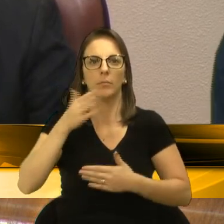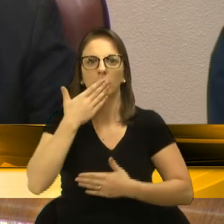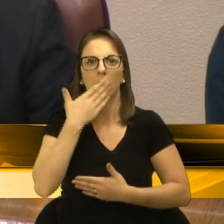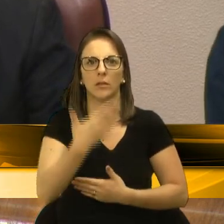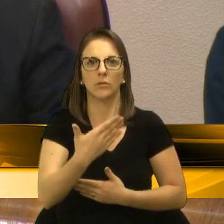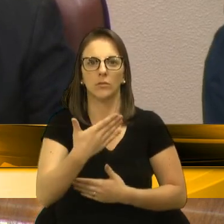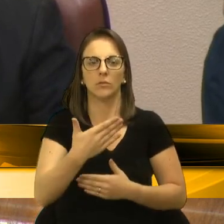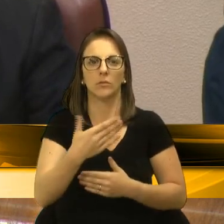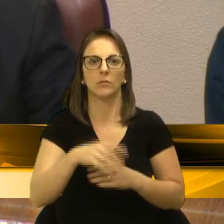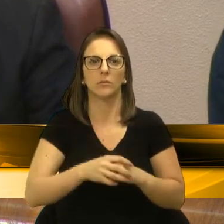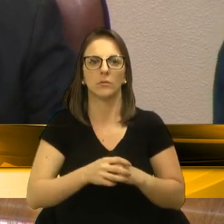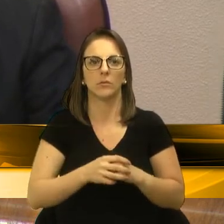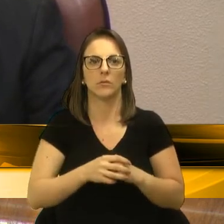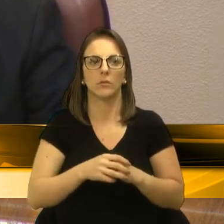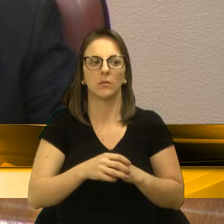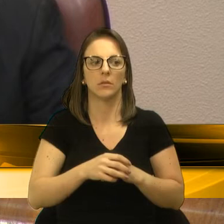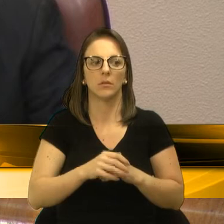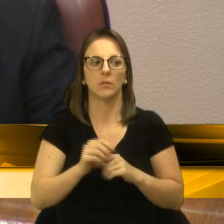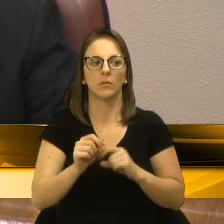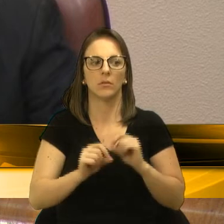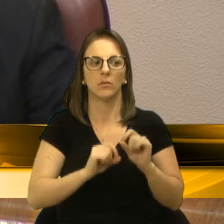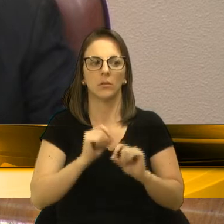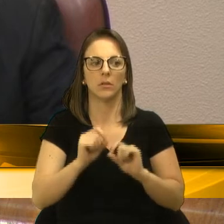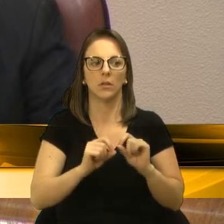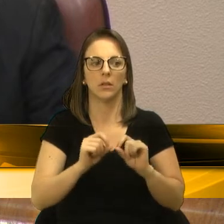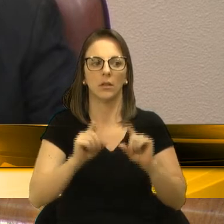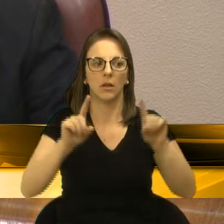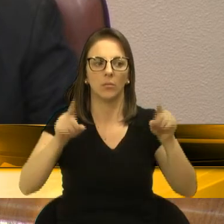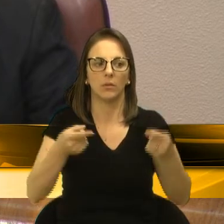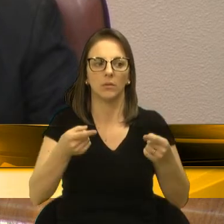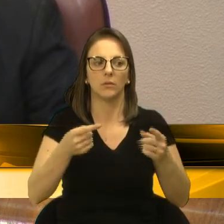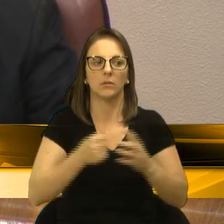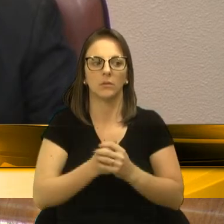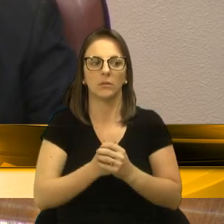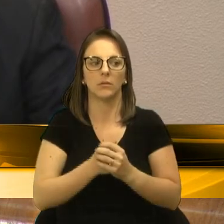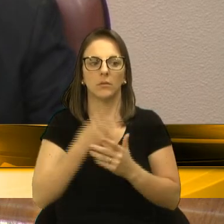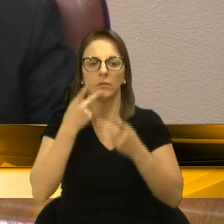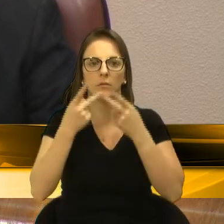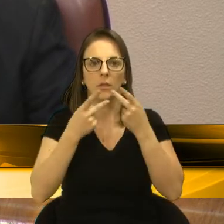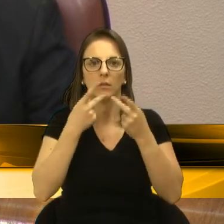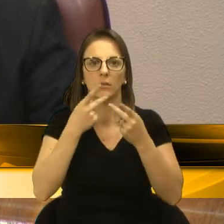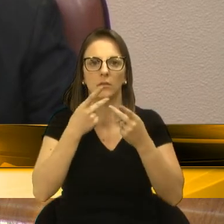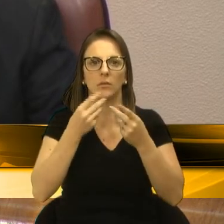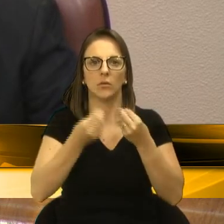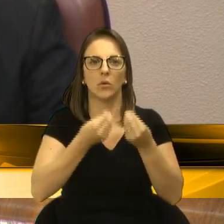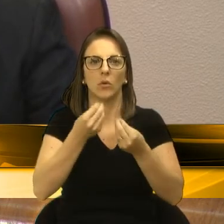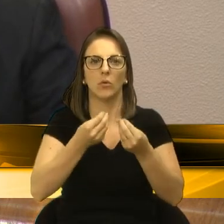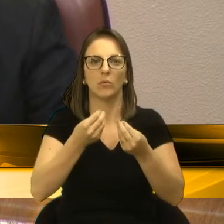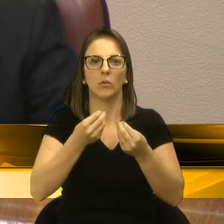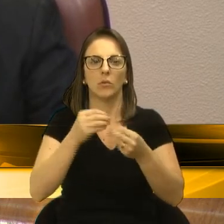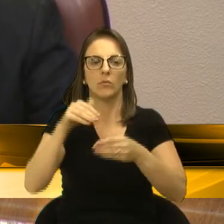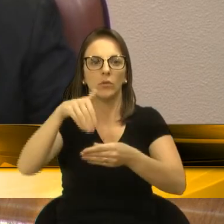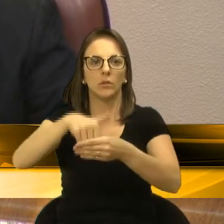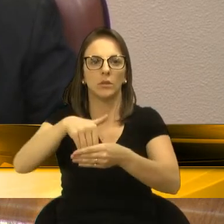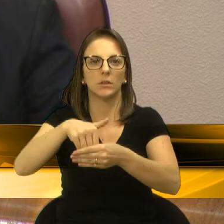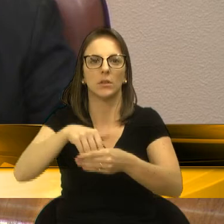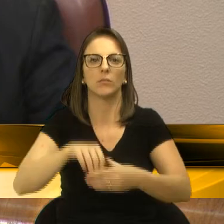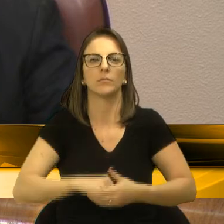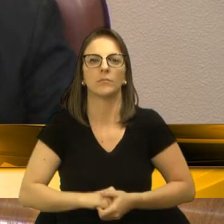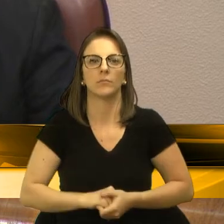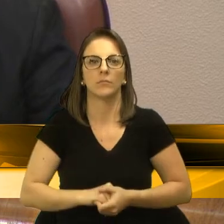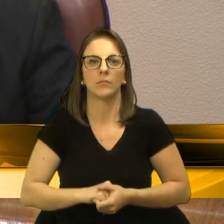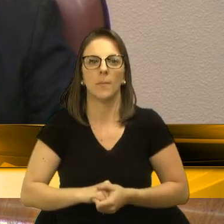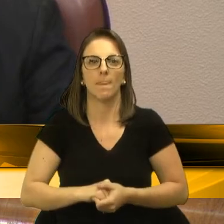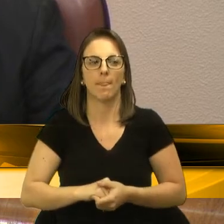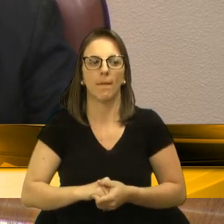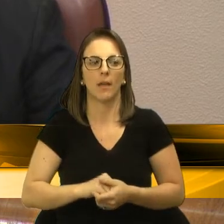seus votos. Abre parênteses, pausa, fecha parênteses. Encerrado o registro dos votos, encerrada a votação. A prorrogação da sessão até o